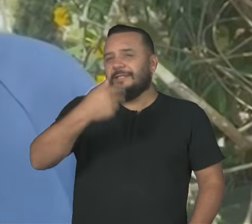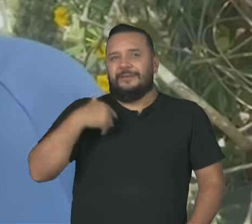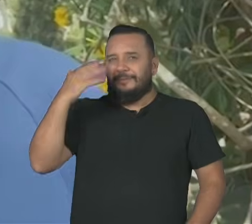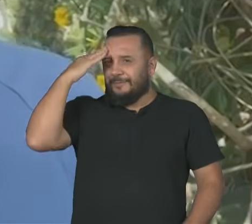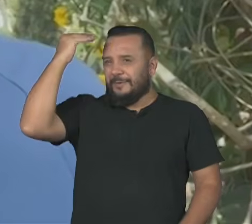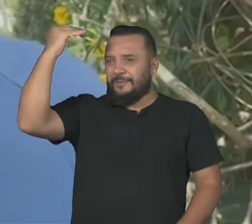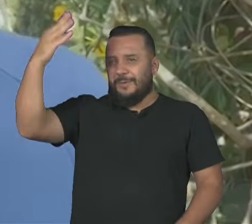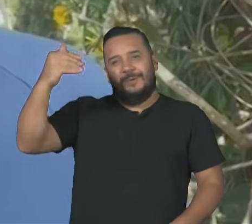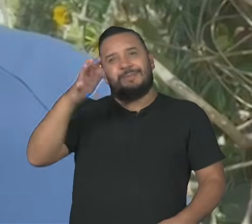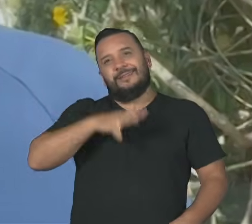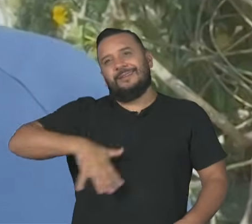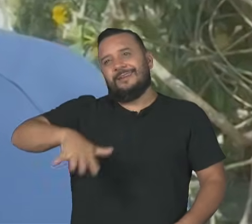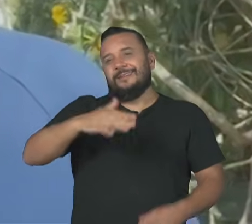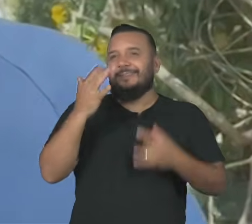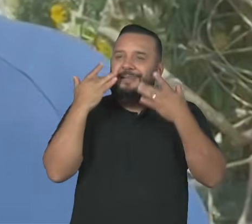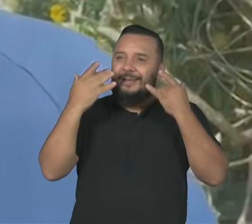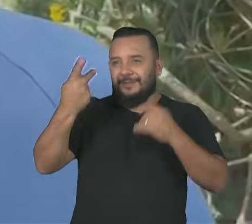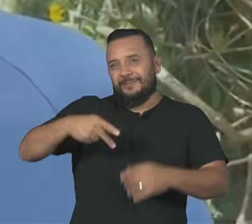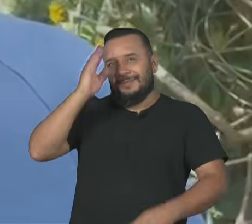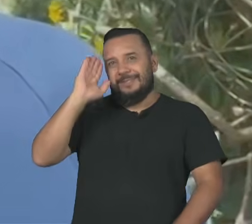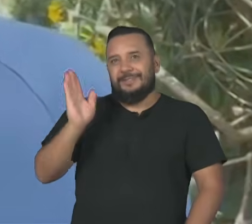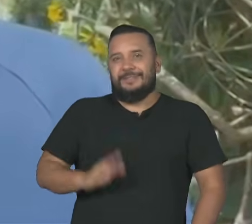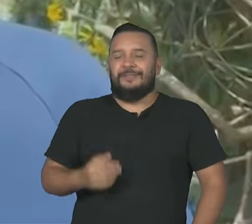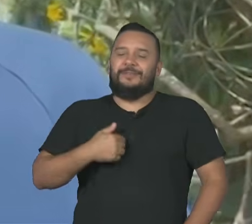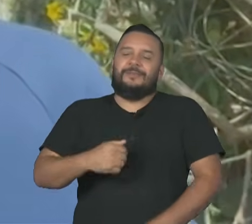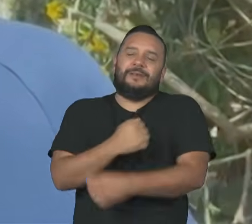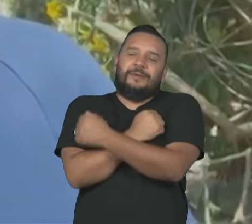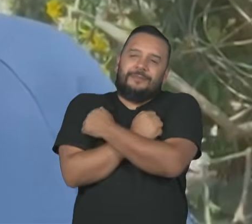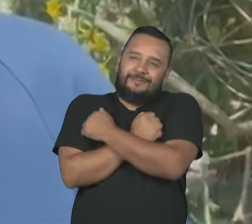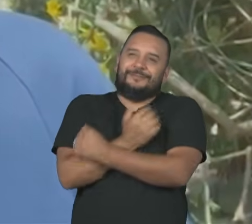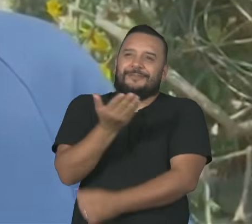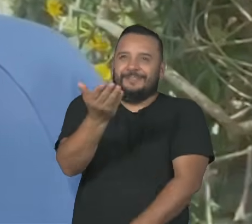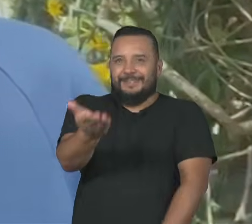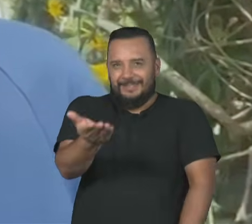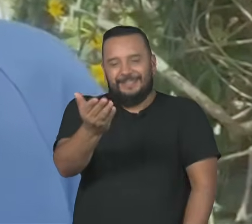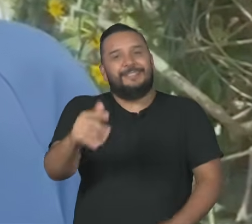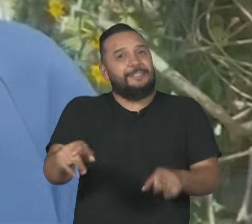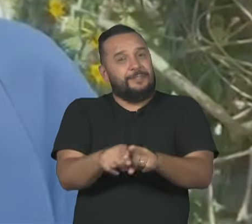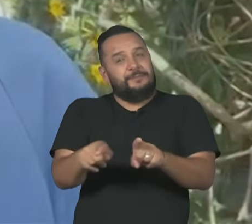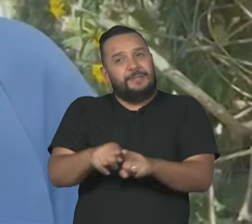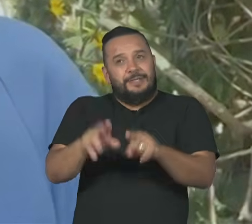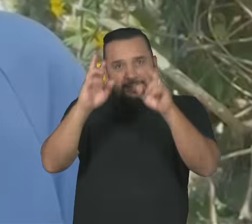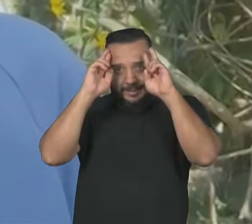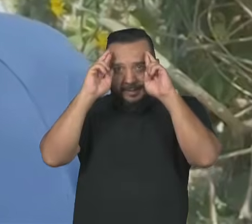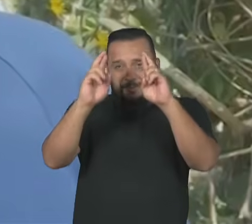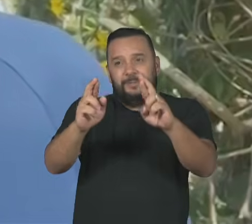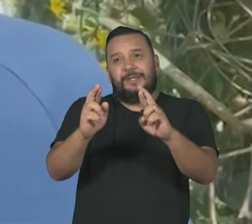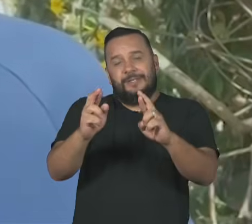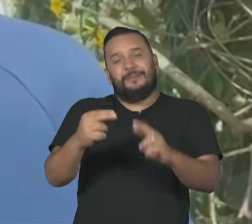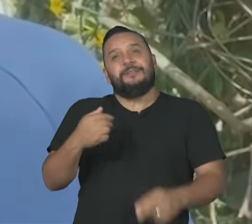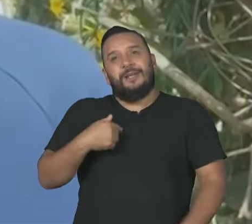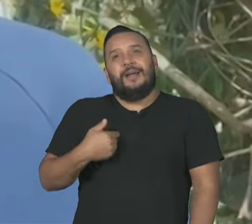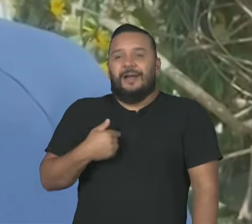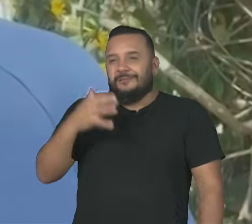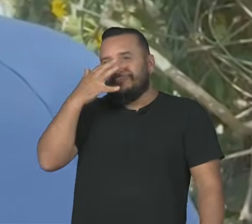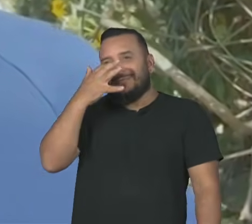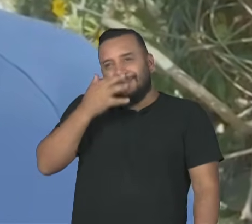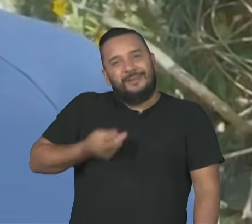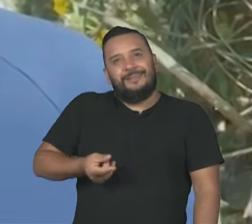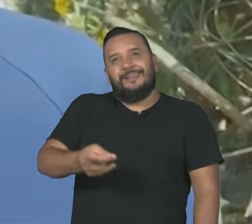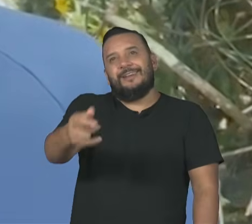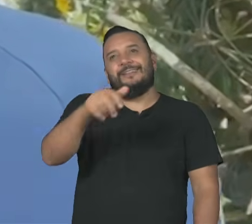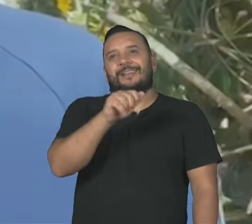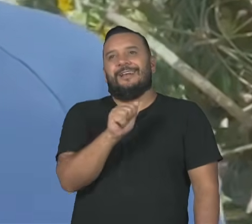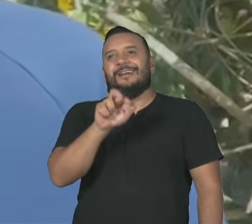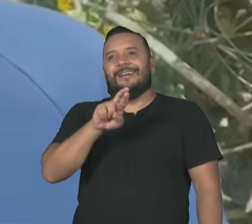brilhando na cena brasileira. Aceite meu forte abraço e o meu profundo respeito do seu eterno admirador,